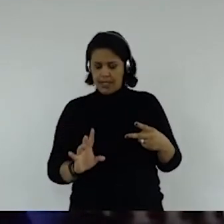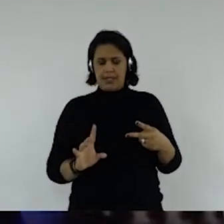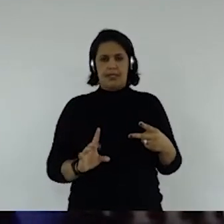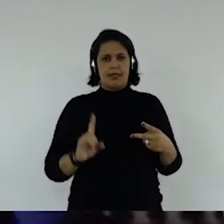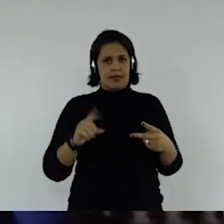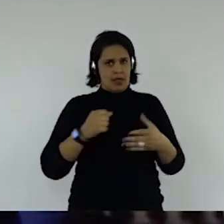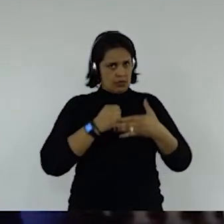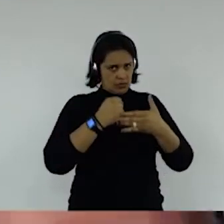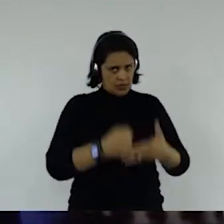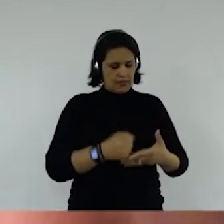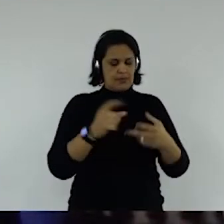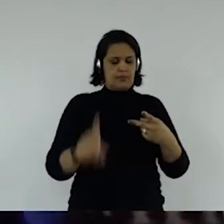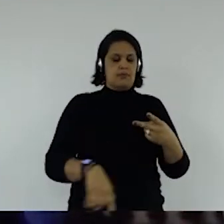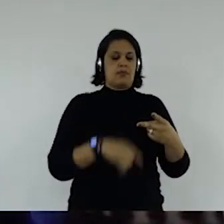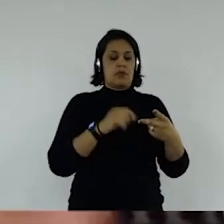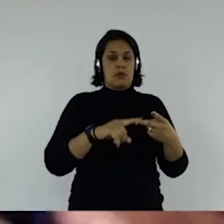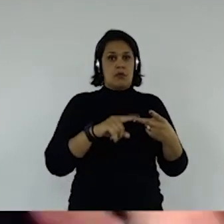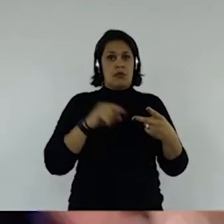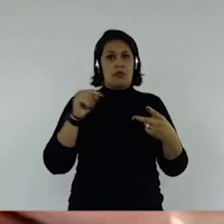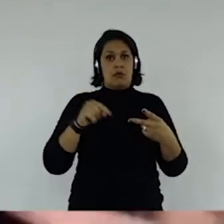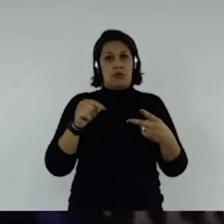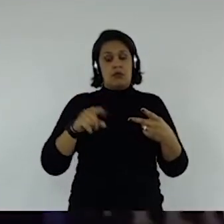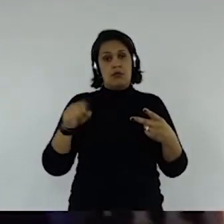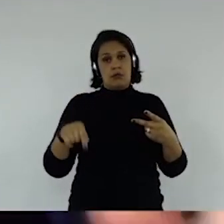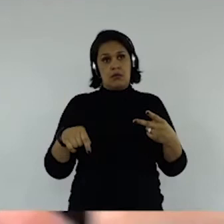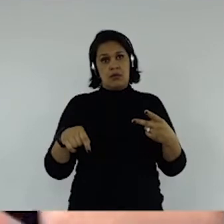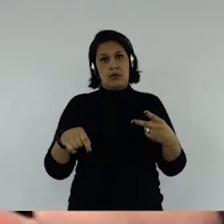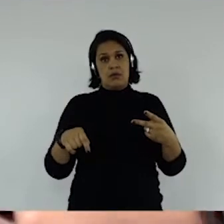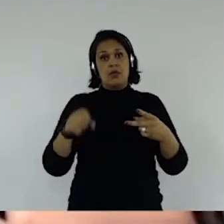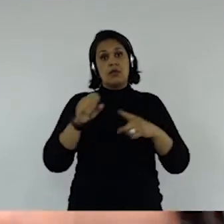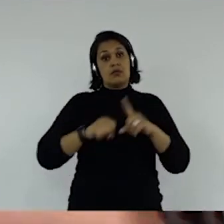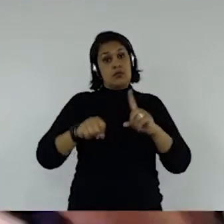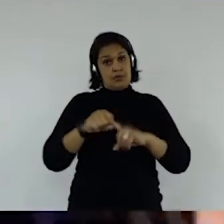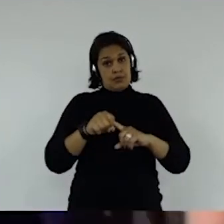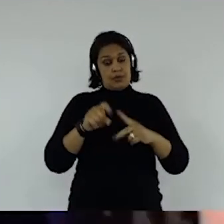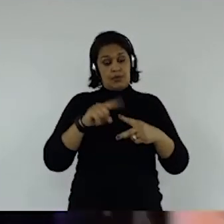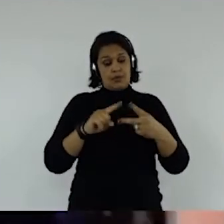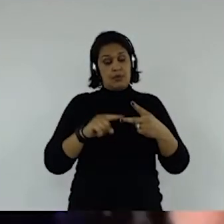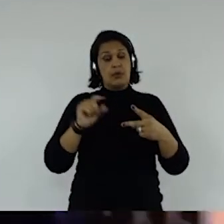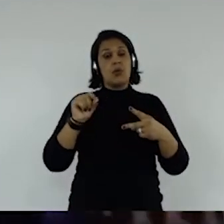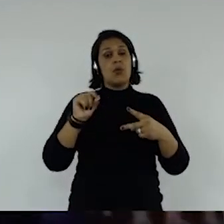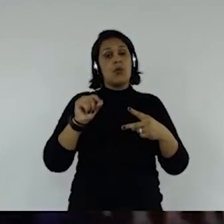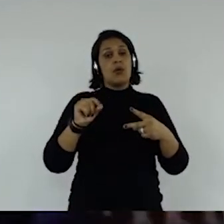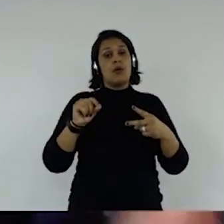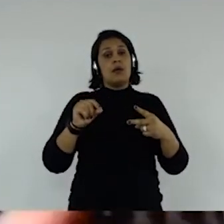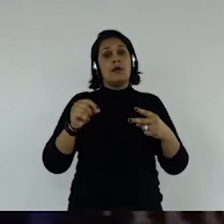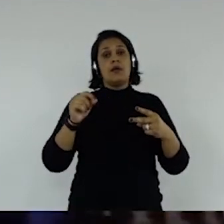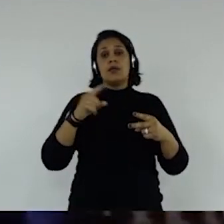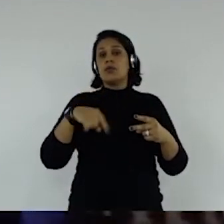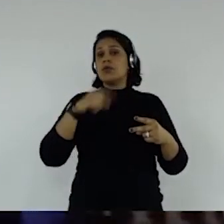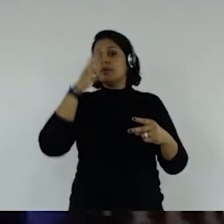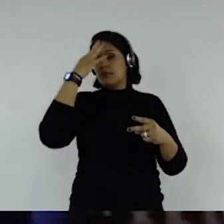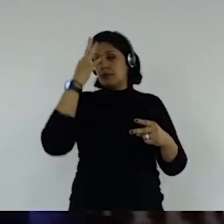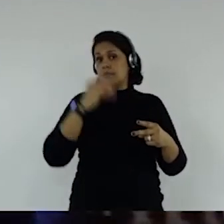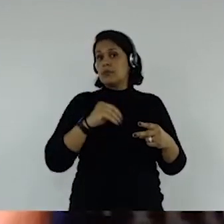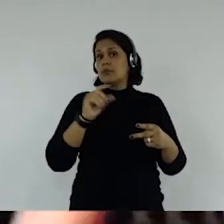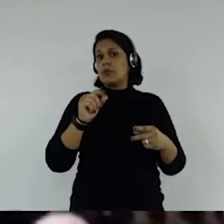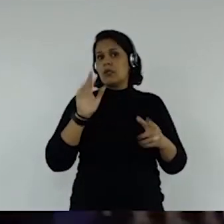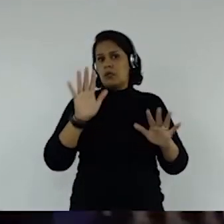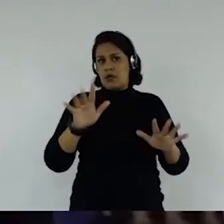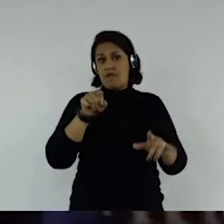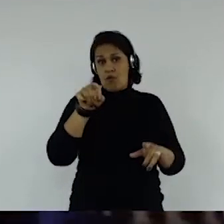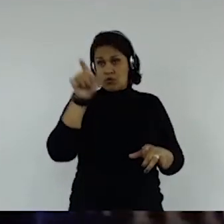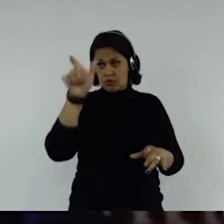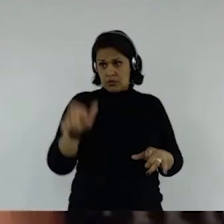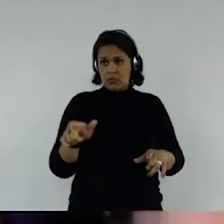de cooperação e a ideia da função social, elas informam que o seguinte, sim, você, parte, deve